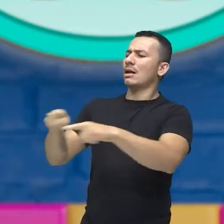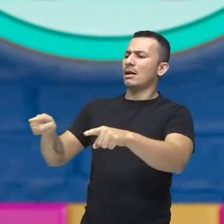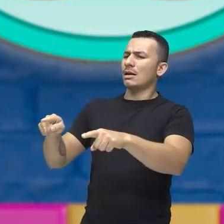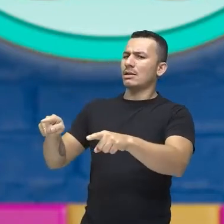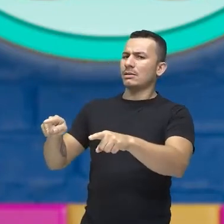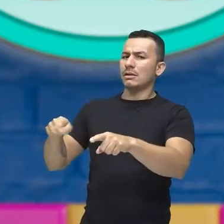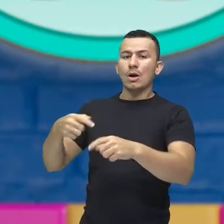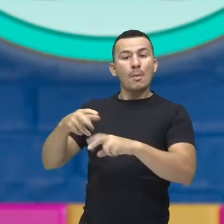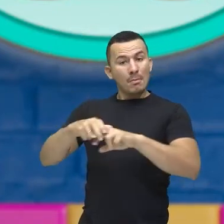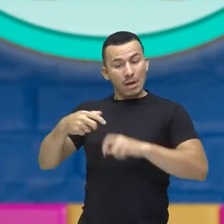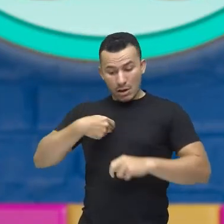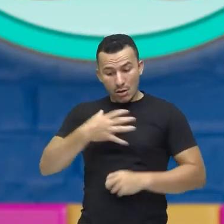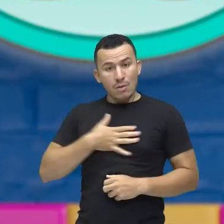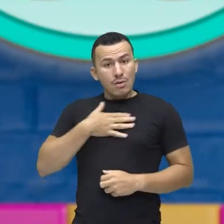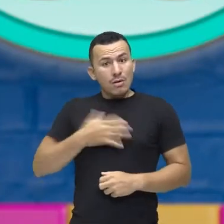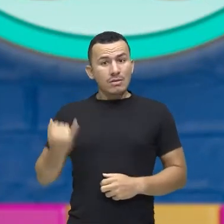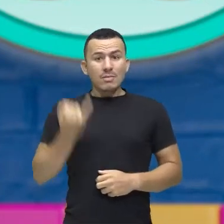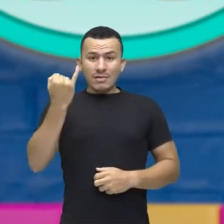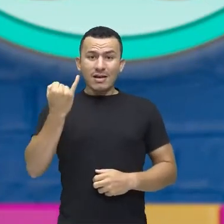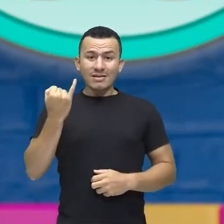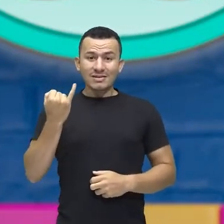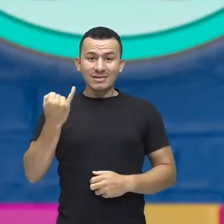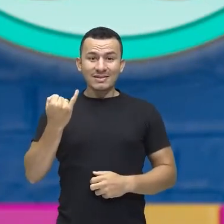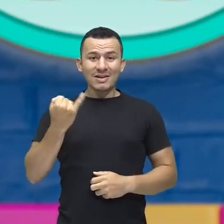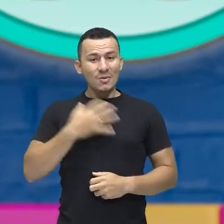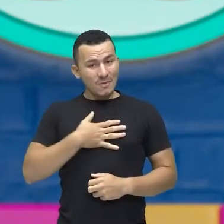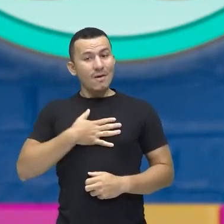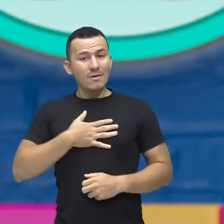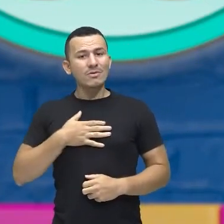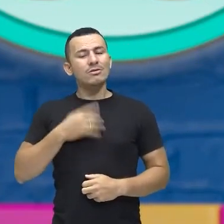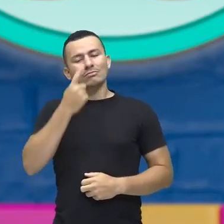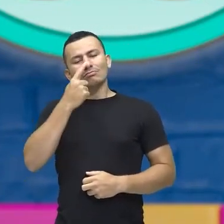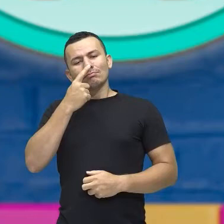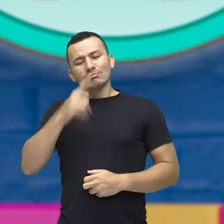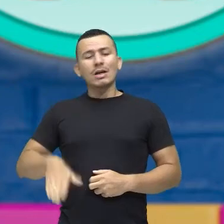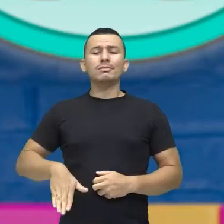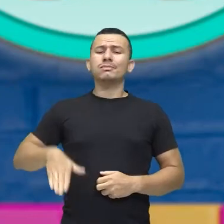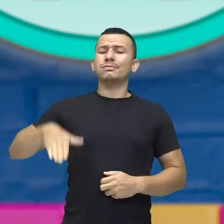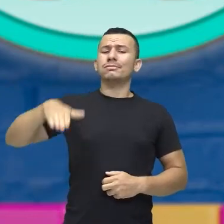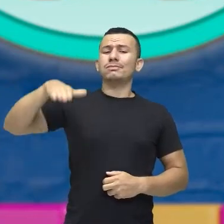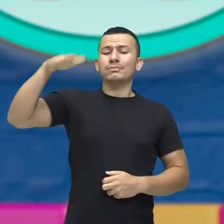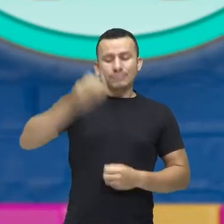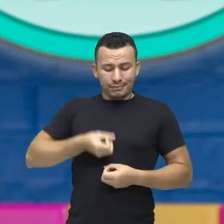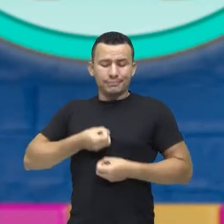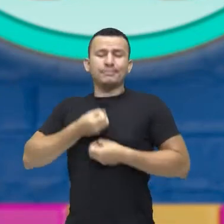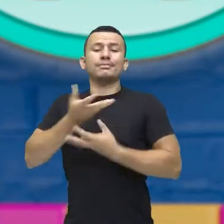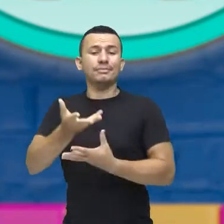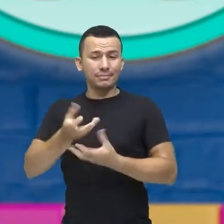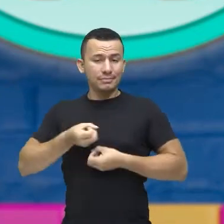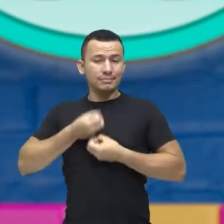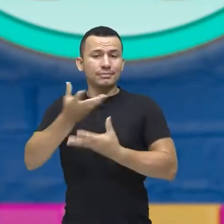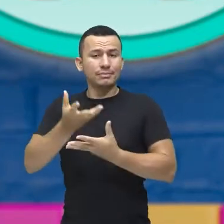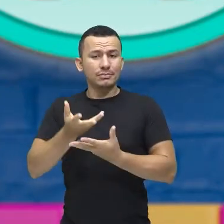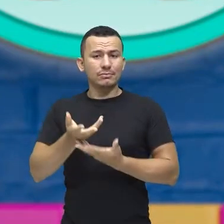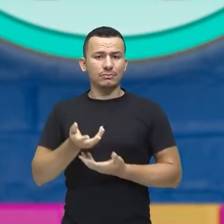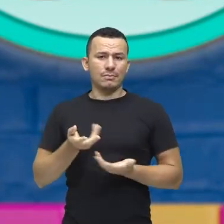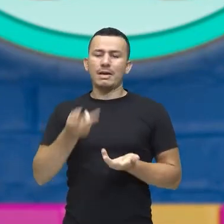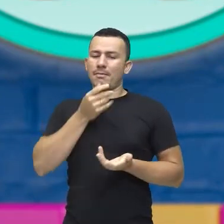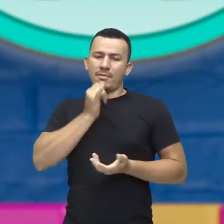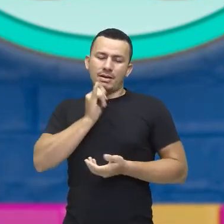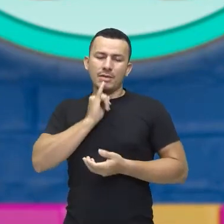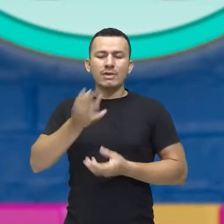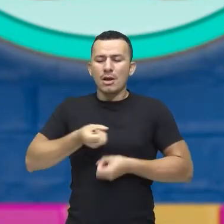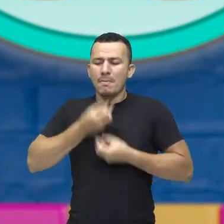para mim é uma coisa fundamental, que é uma coisa com a qual eu cresci, como eu falei, expressa. Não existe maneira errada de se expressar,